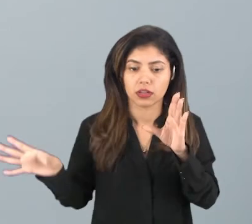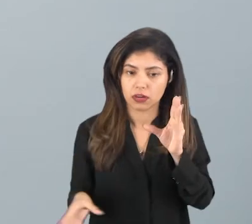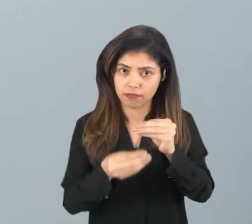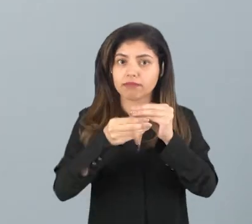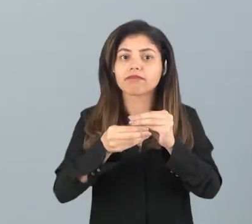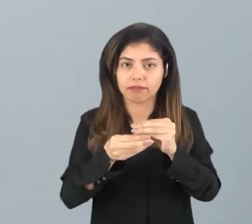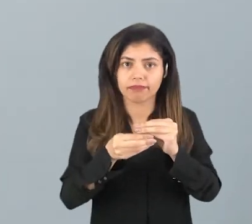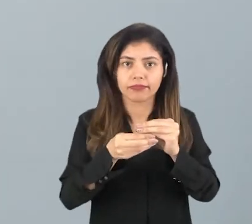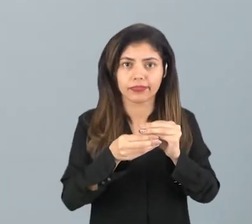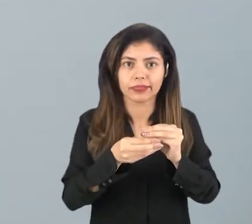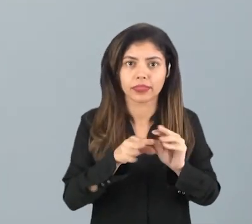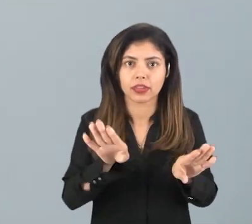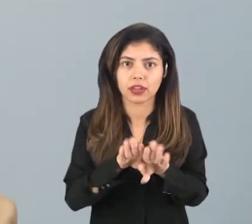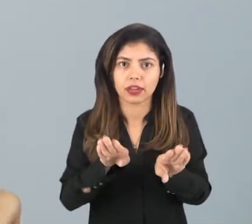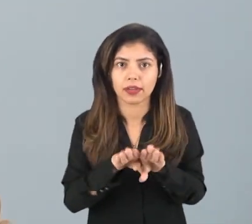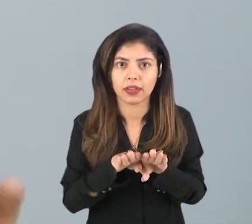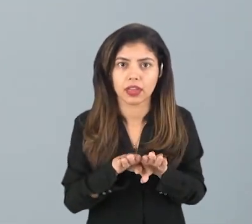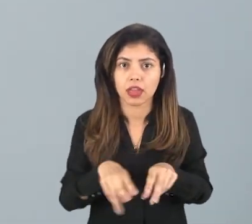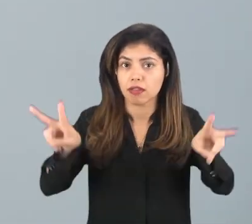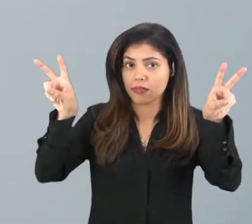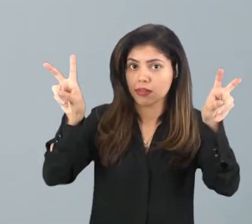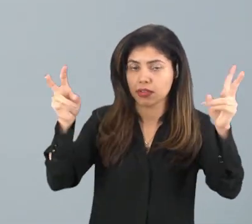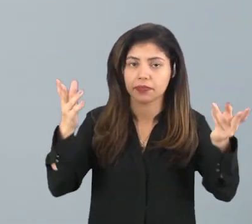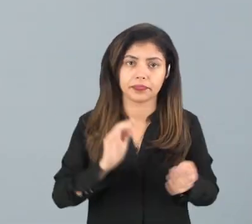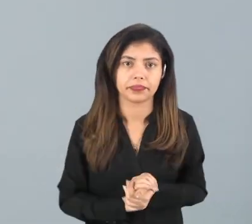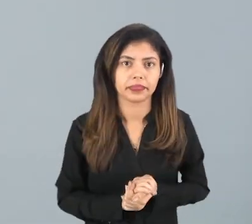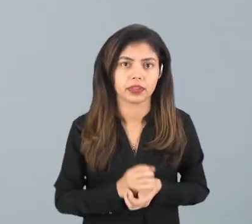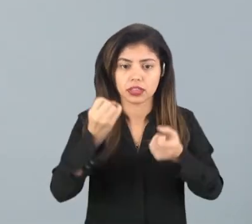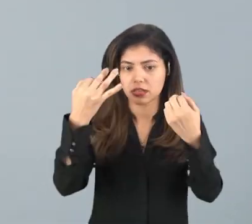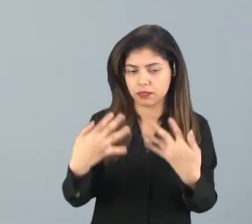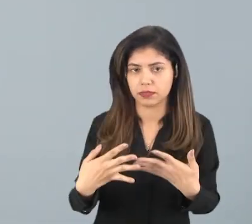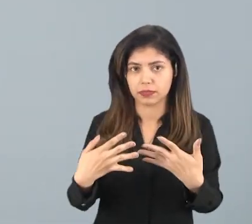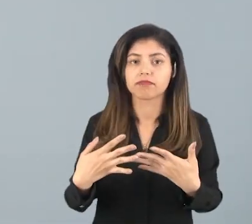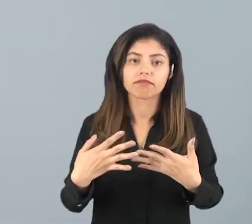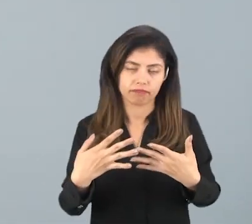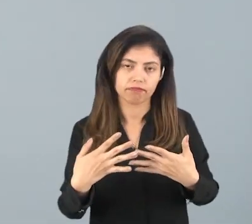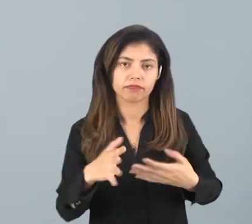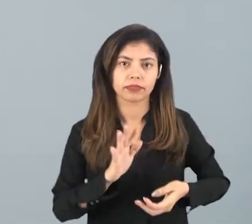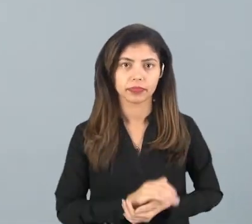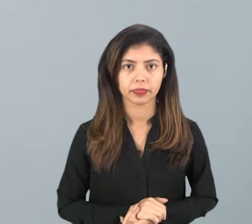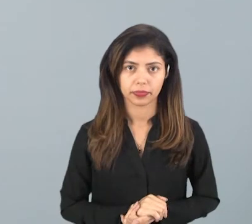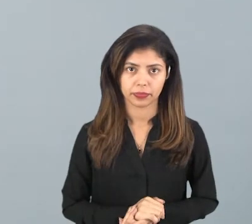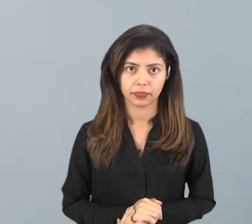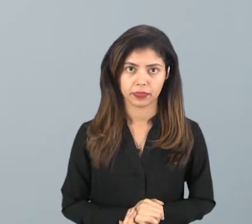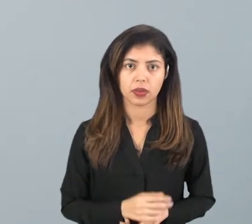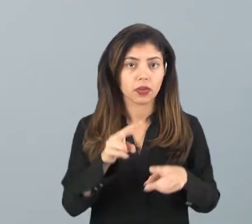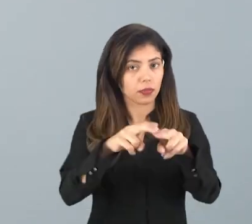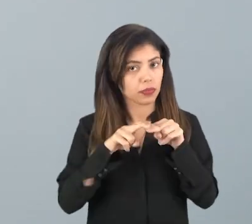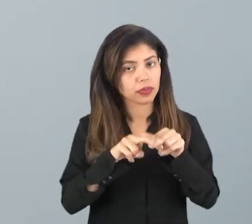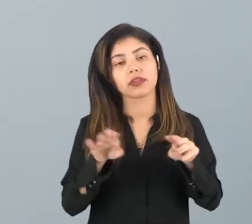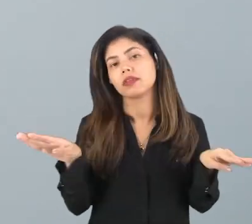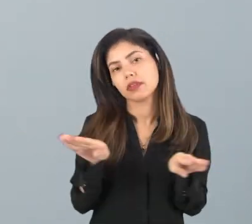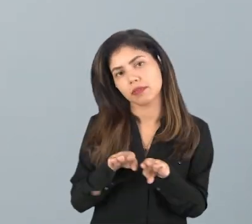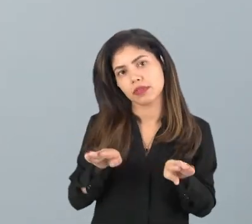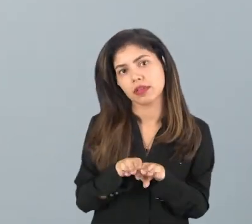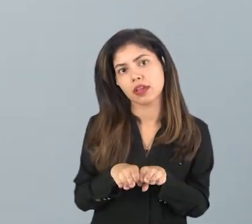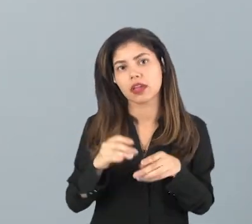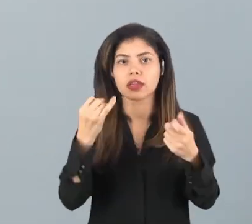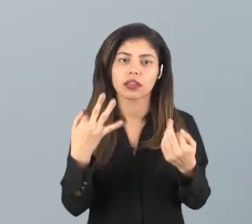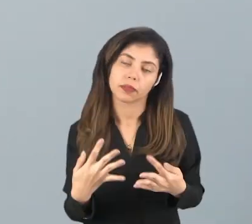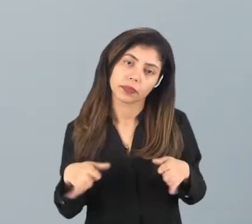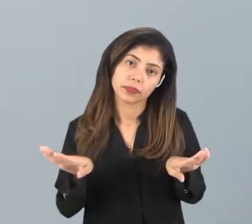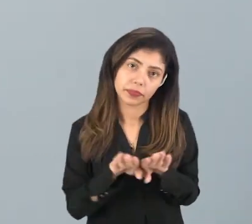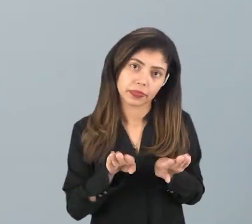acrescentar isso. Você coloca entre aspas e cita quem comentou, tá? Por isso que a gente usa esse recurso na